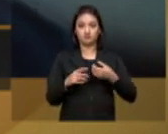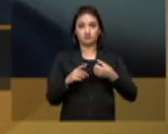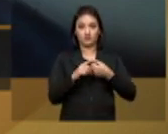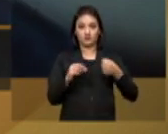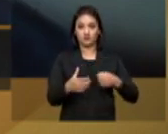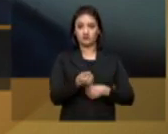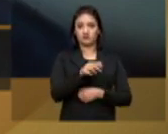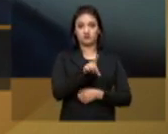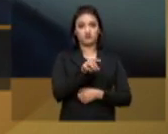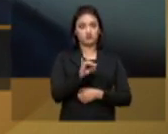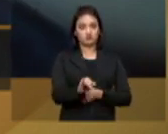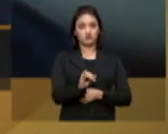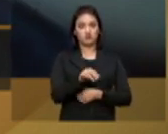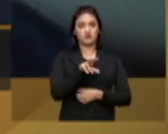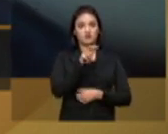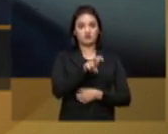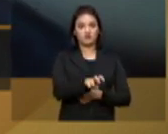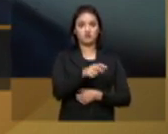de inconstitucionalidade,